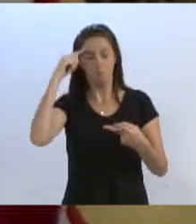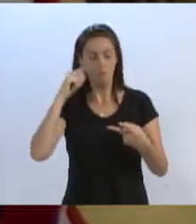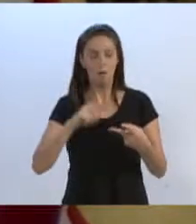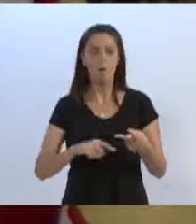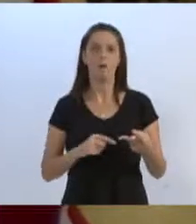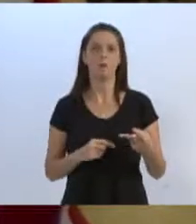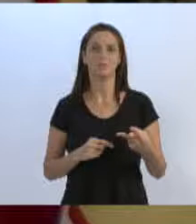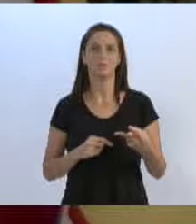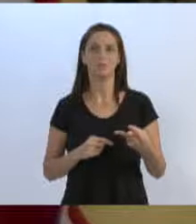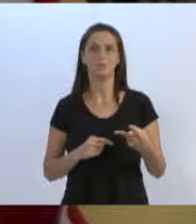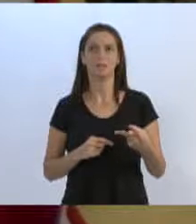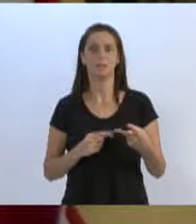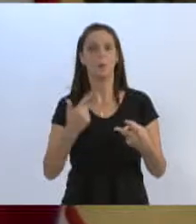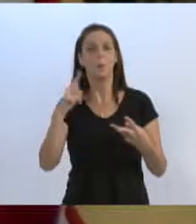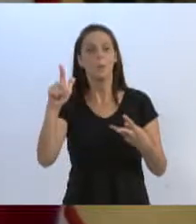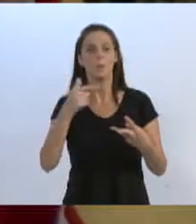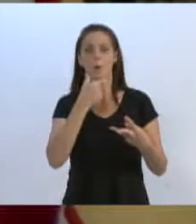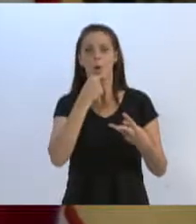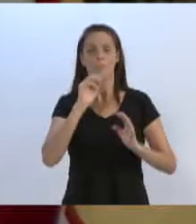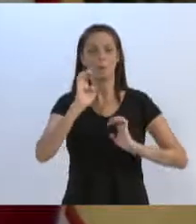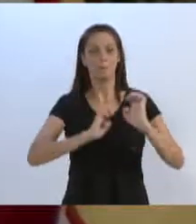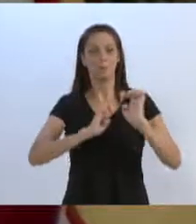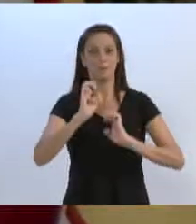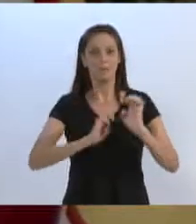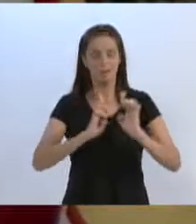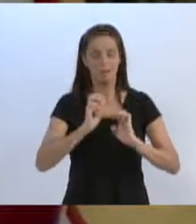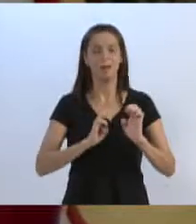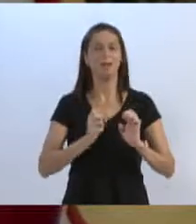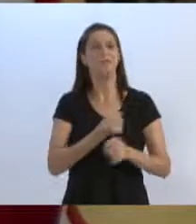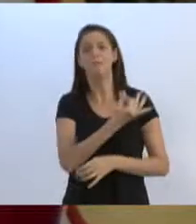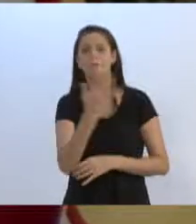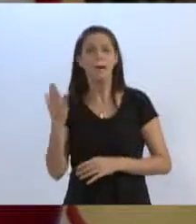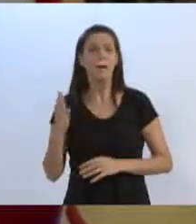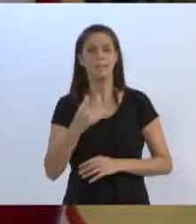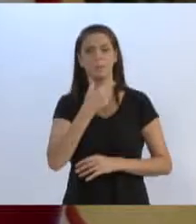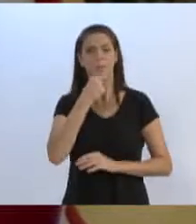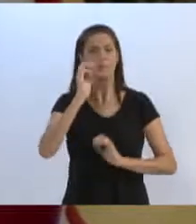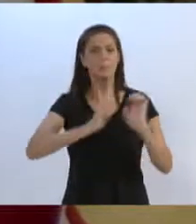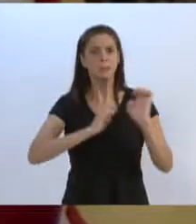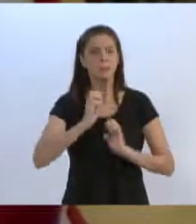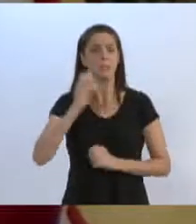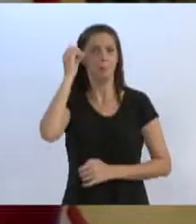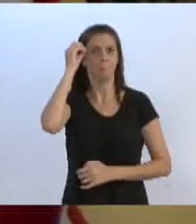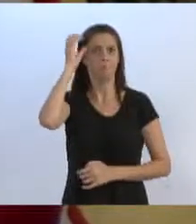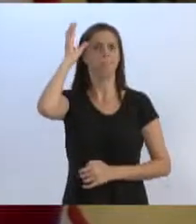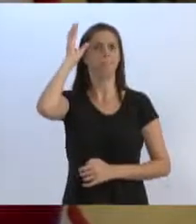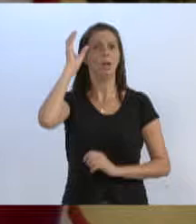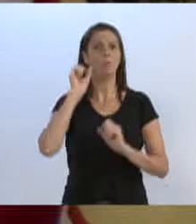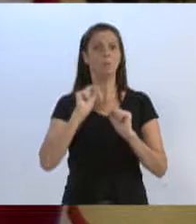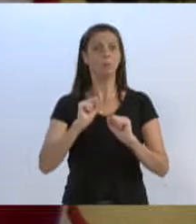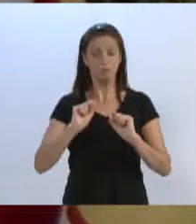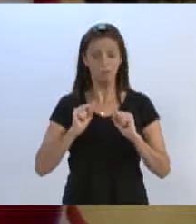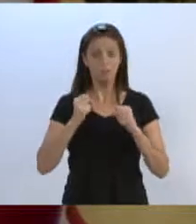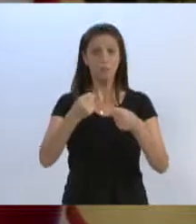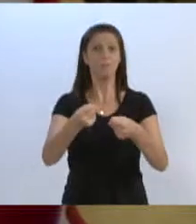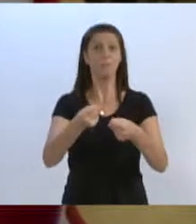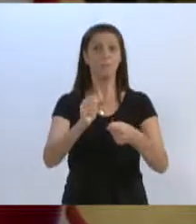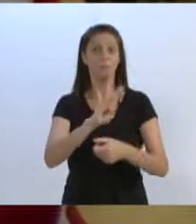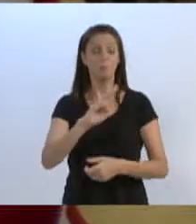o próprio empresário, vários empresários, pessoas com conhecimento que poderiam estar defendendo, e eu tenho